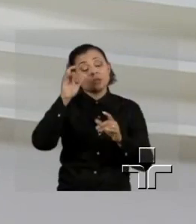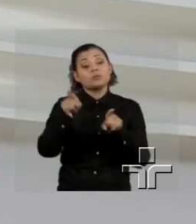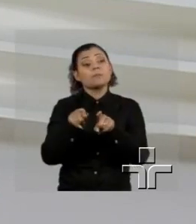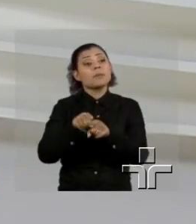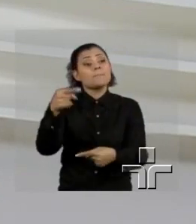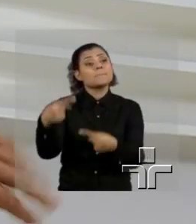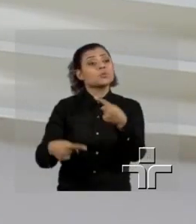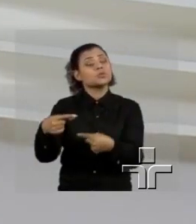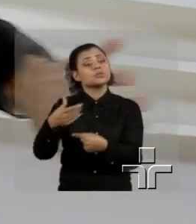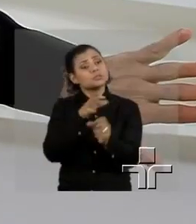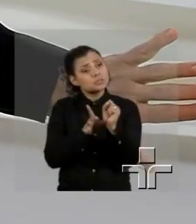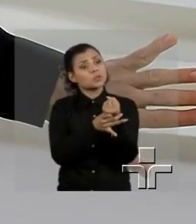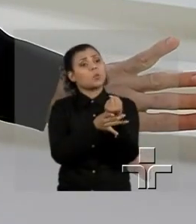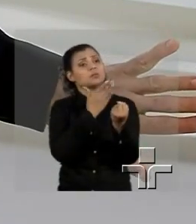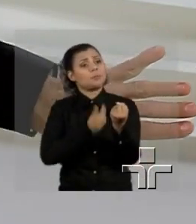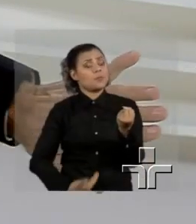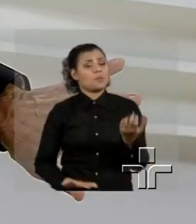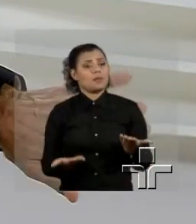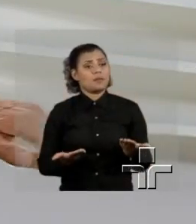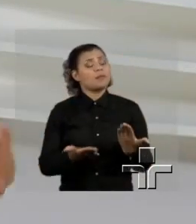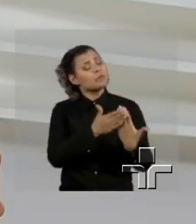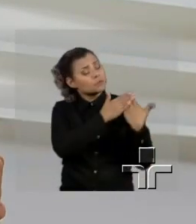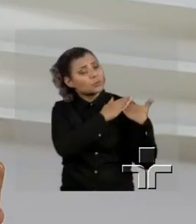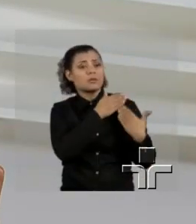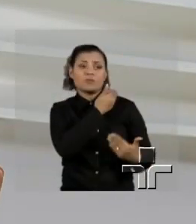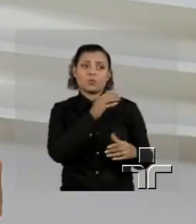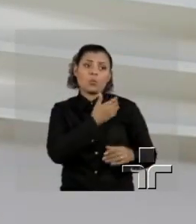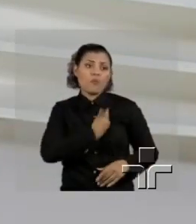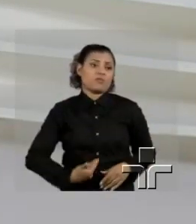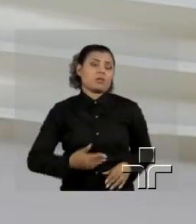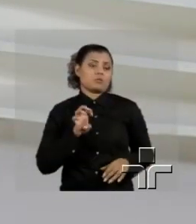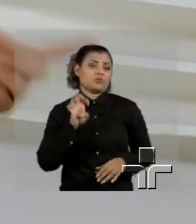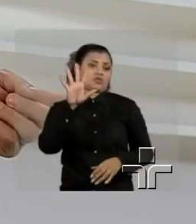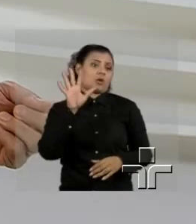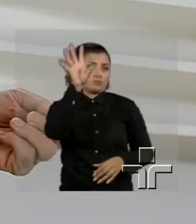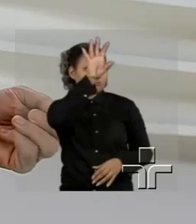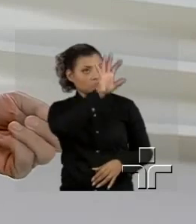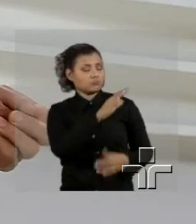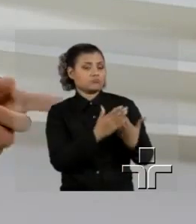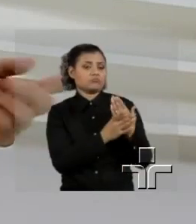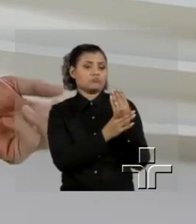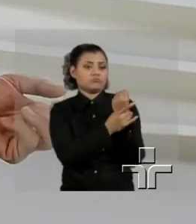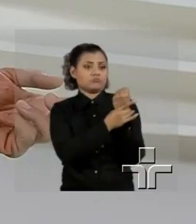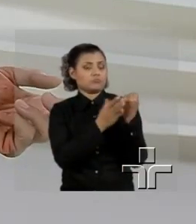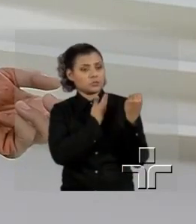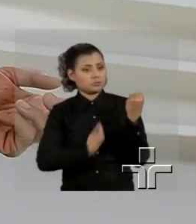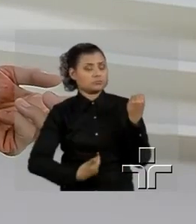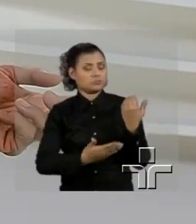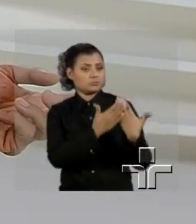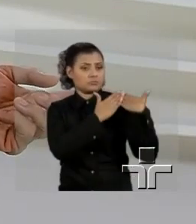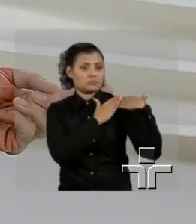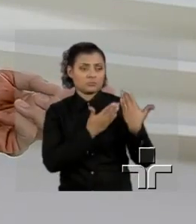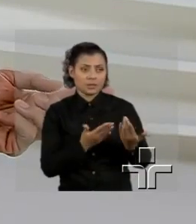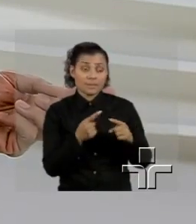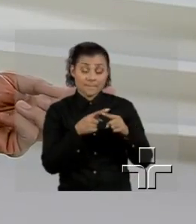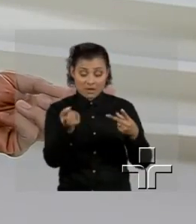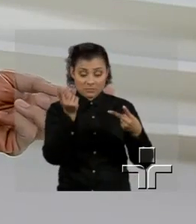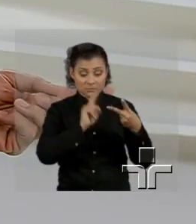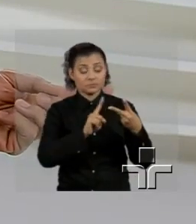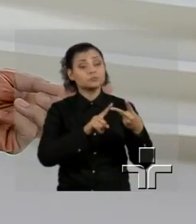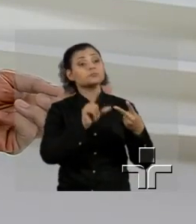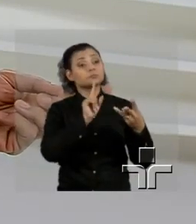como ex-integrante do governo, o senhor não acha que o presidente passou da conta em dizer que precisa armar o povo